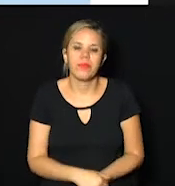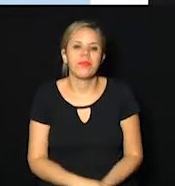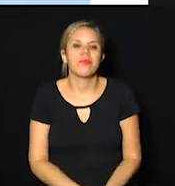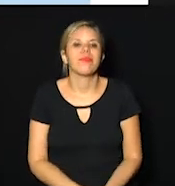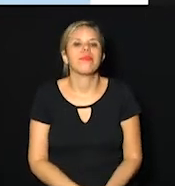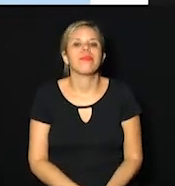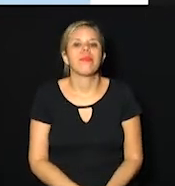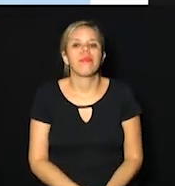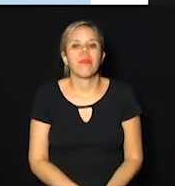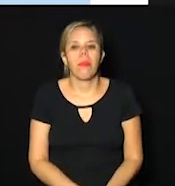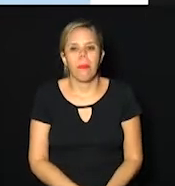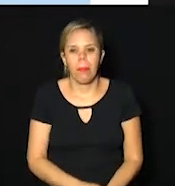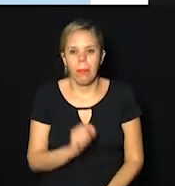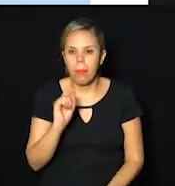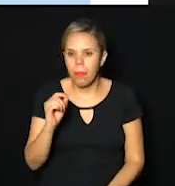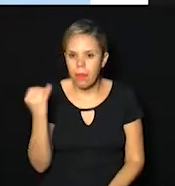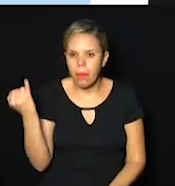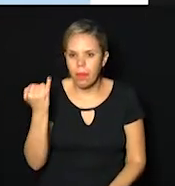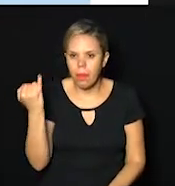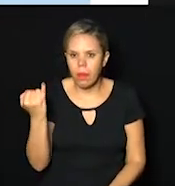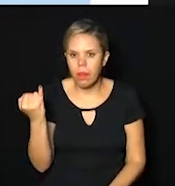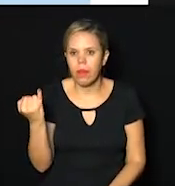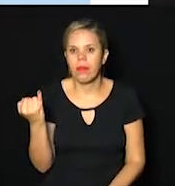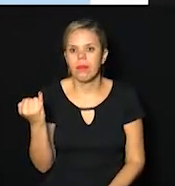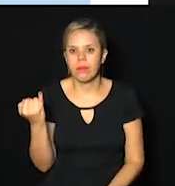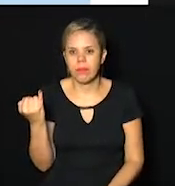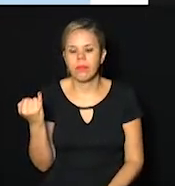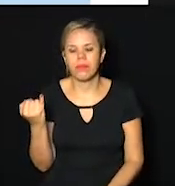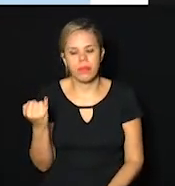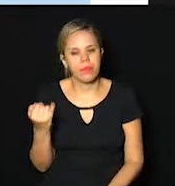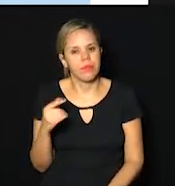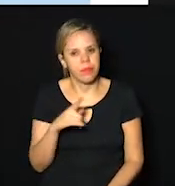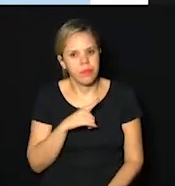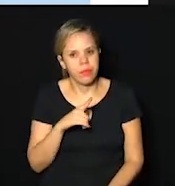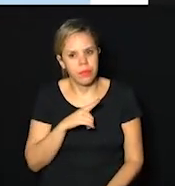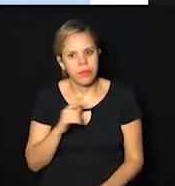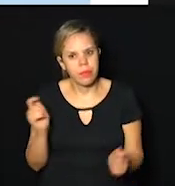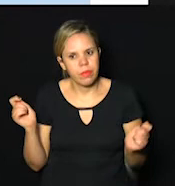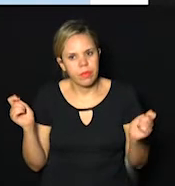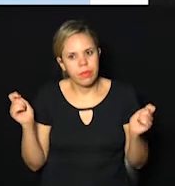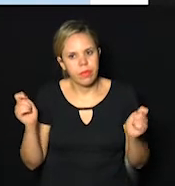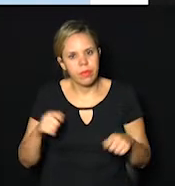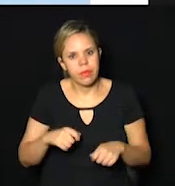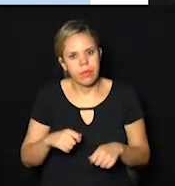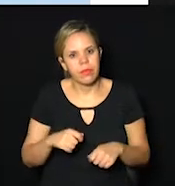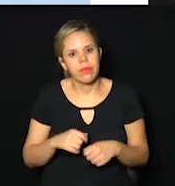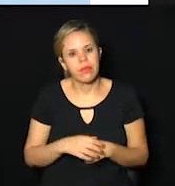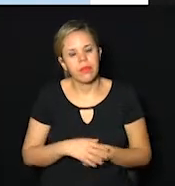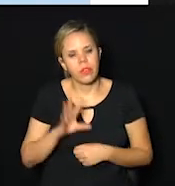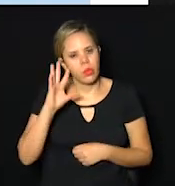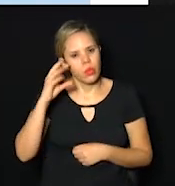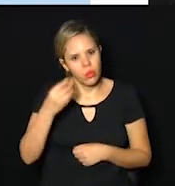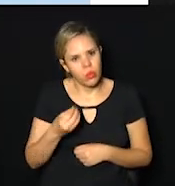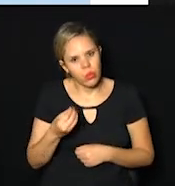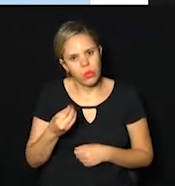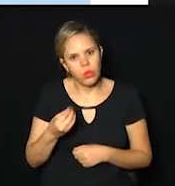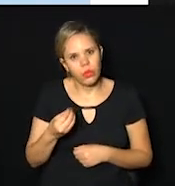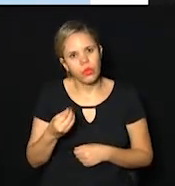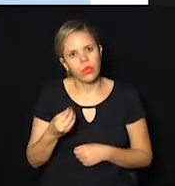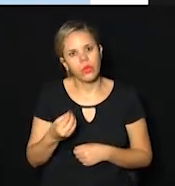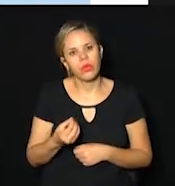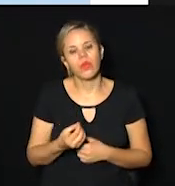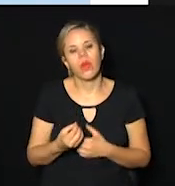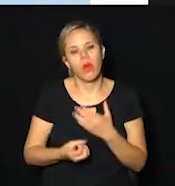o que é importante é que a gente tenha a capacidade de compreender historicamente